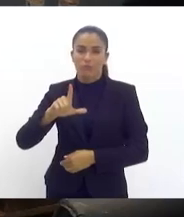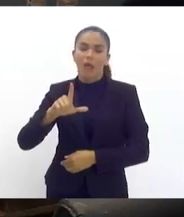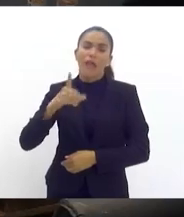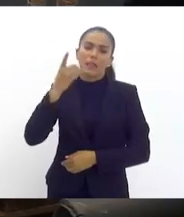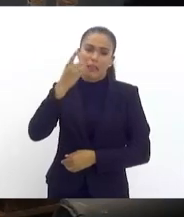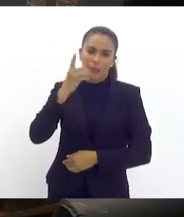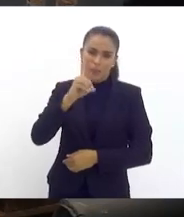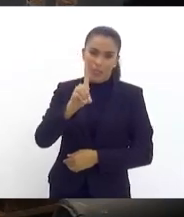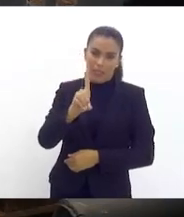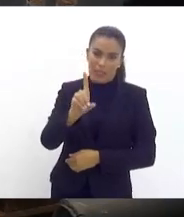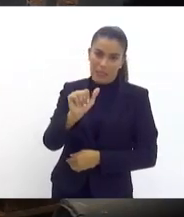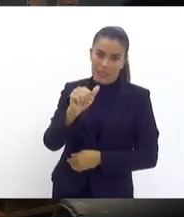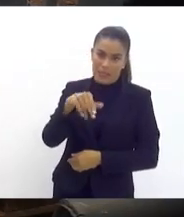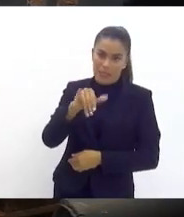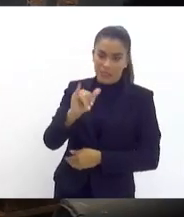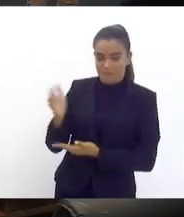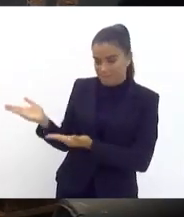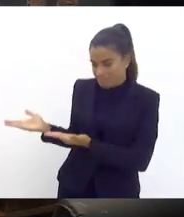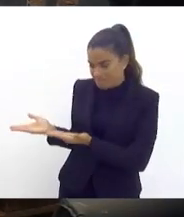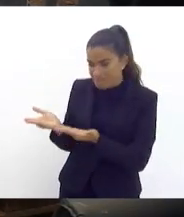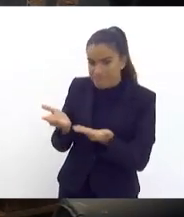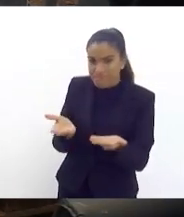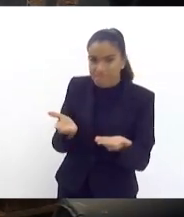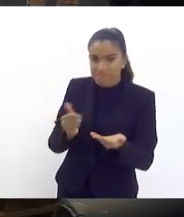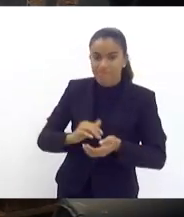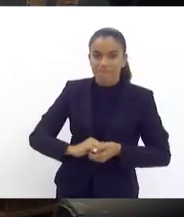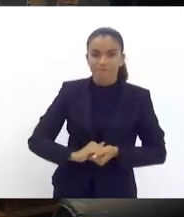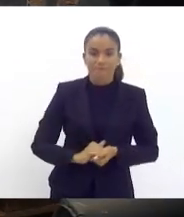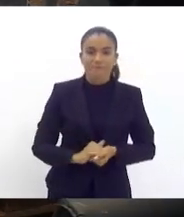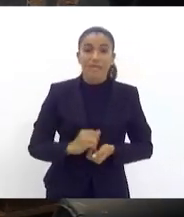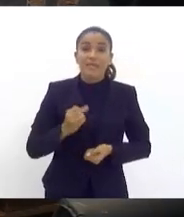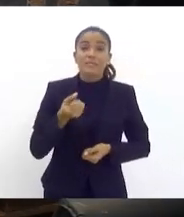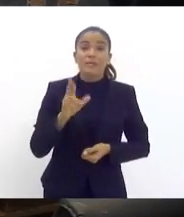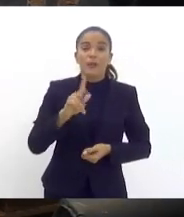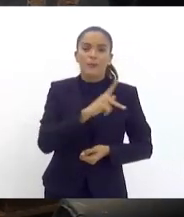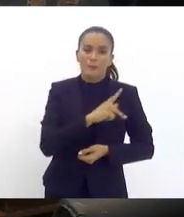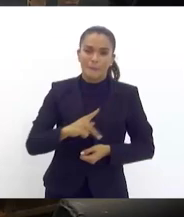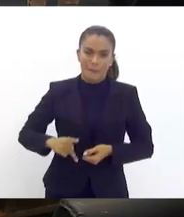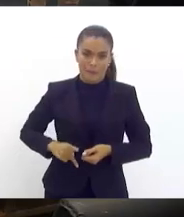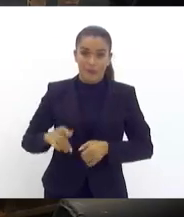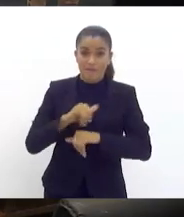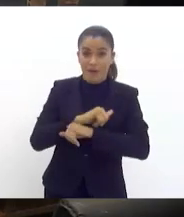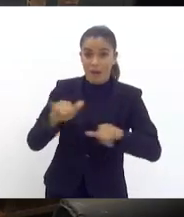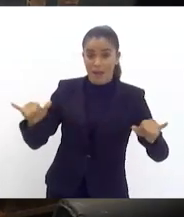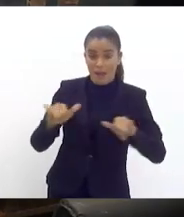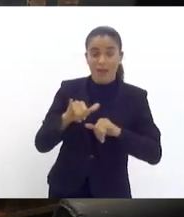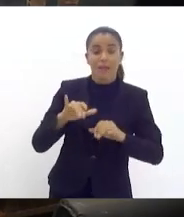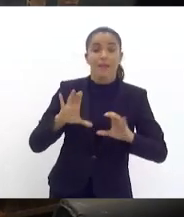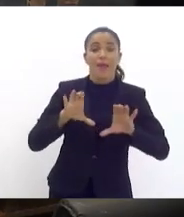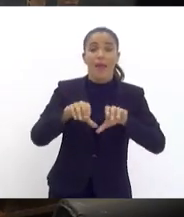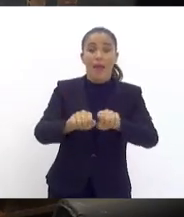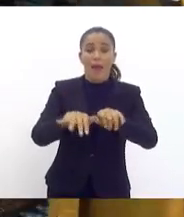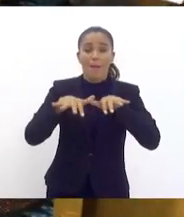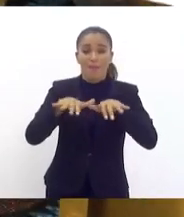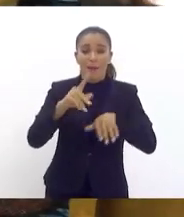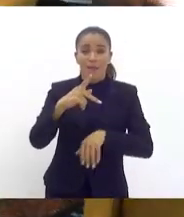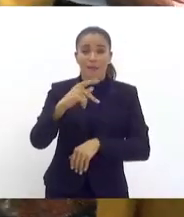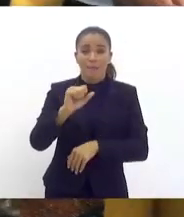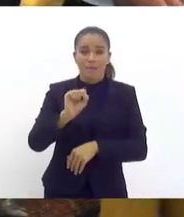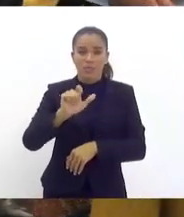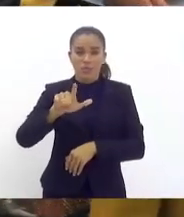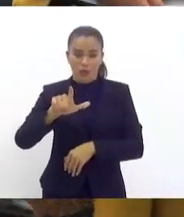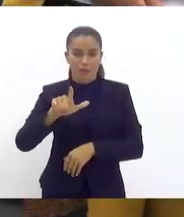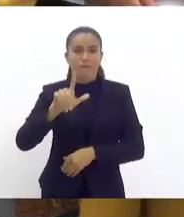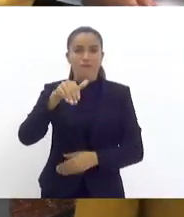fazer o encaminhamento. Então, deputada Dani, por favor. Senhor presidente, anunciar que aqui a bancada do PSOL vota sim. A